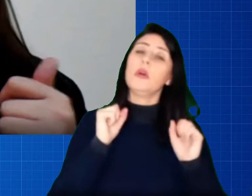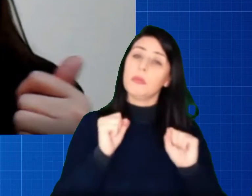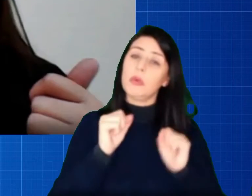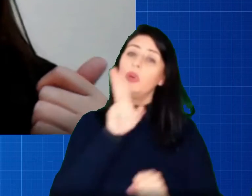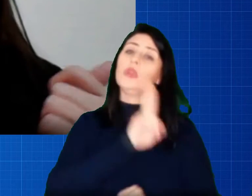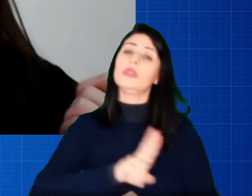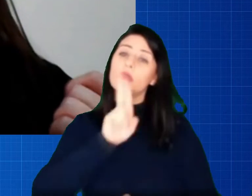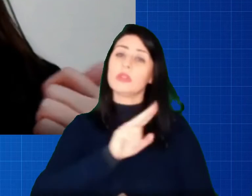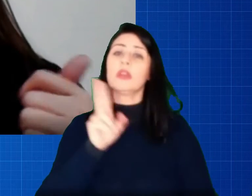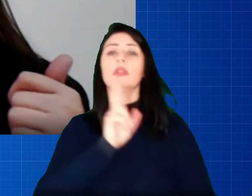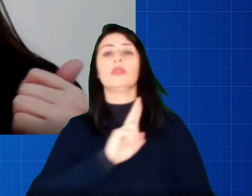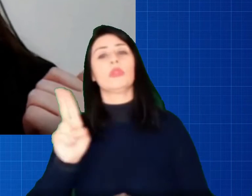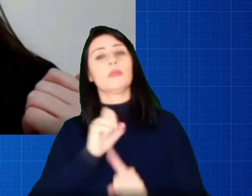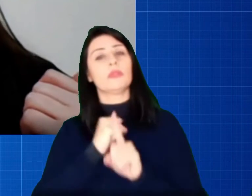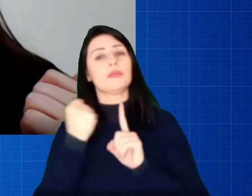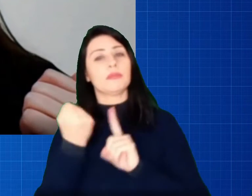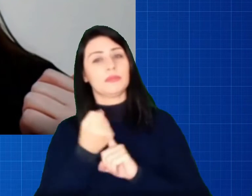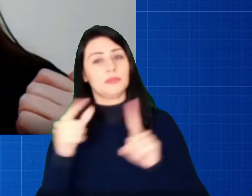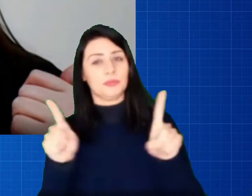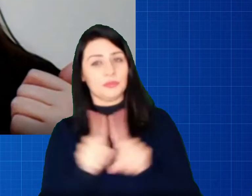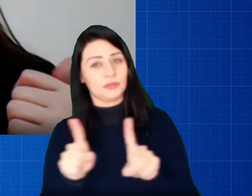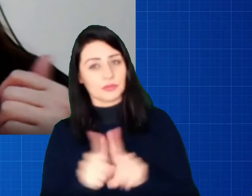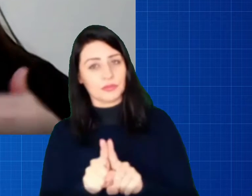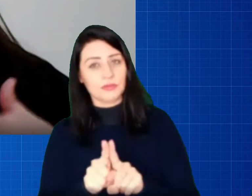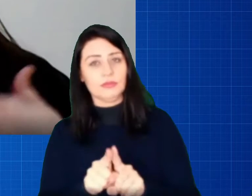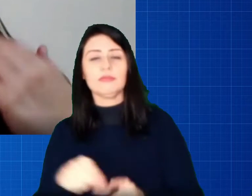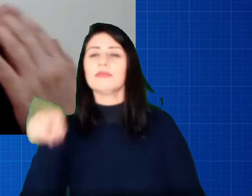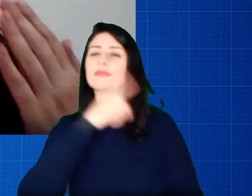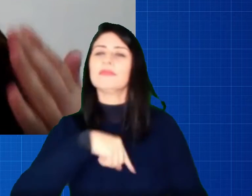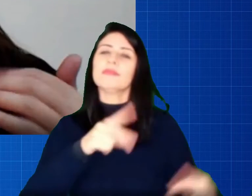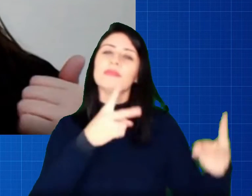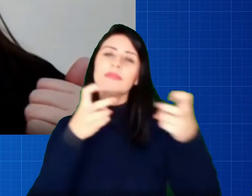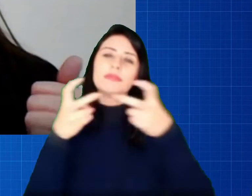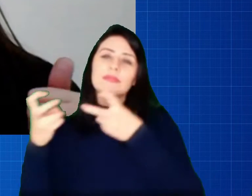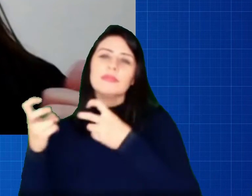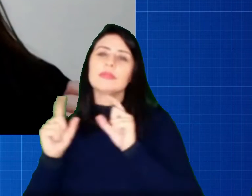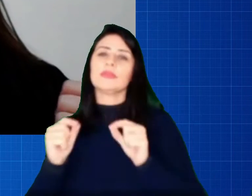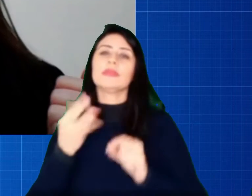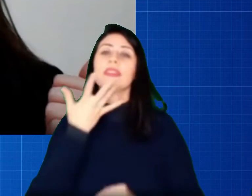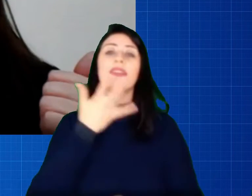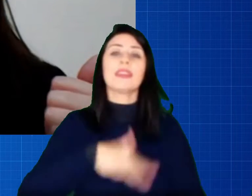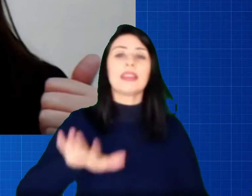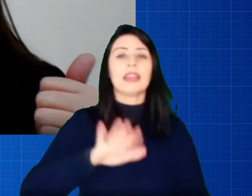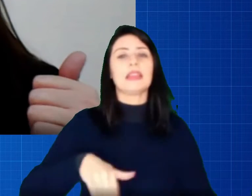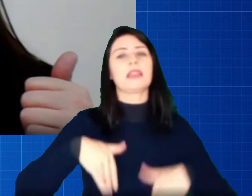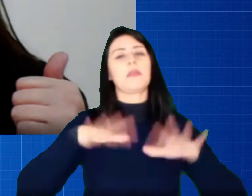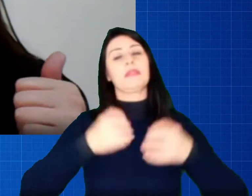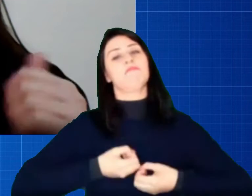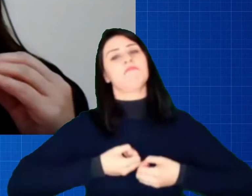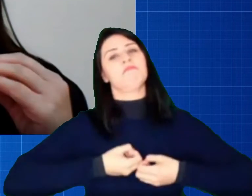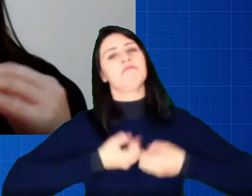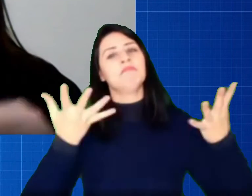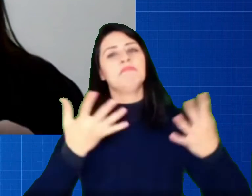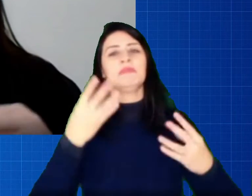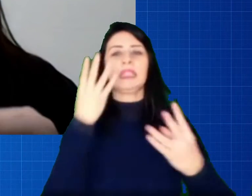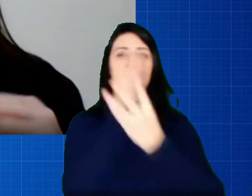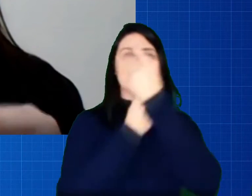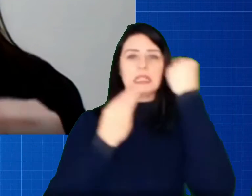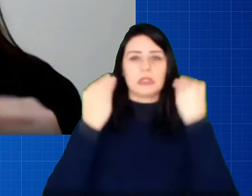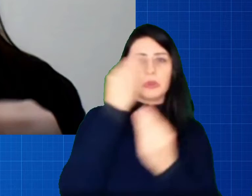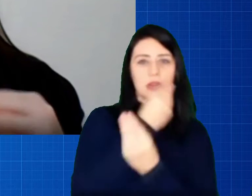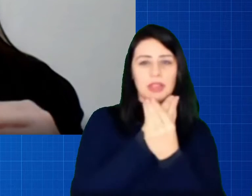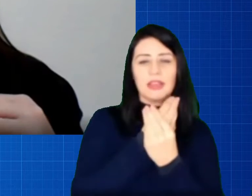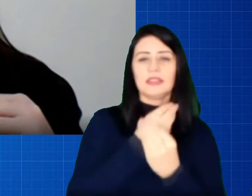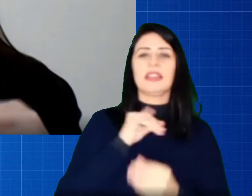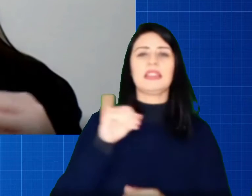né, se o pai autorizar ali até os seus 18 anos, se não me engano, né, e a pessoa pode estar utilizando seu nome social também, né, e a gente percebe que cada